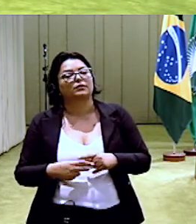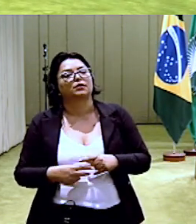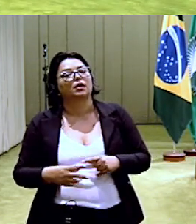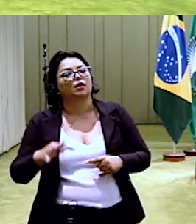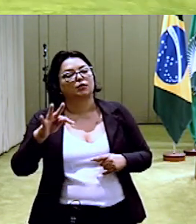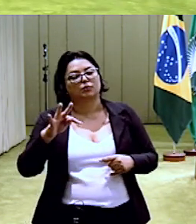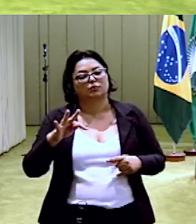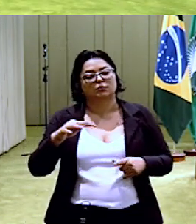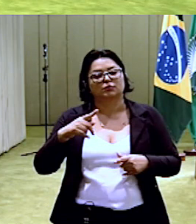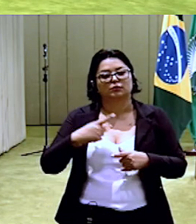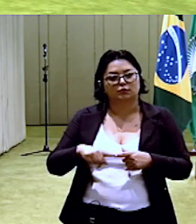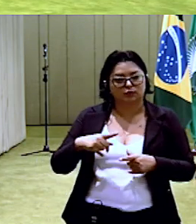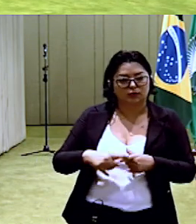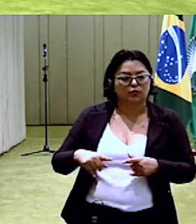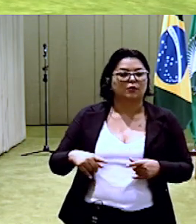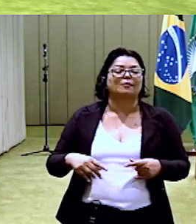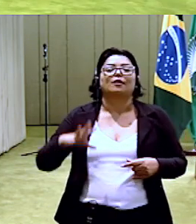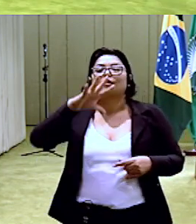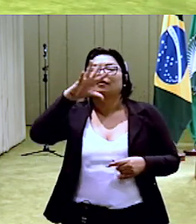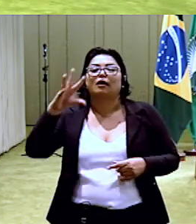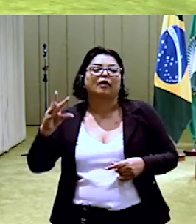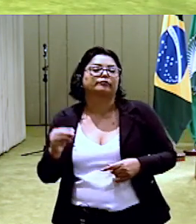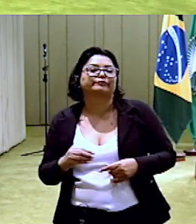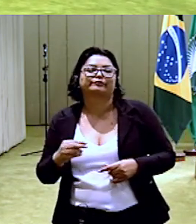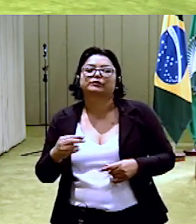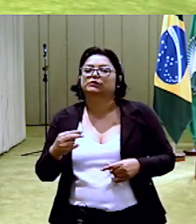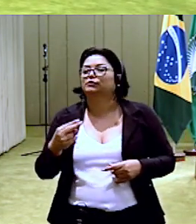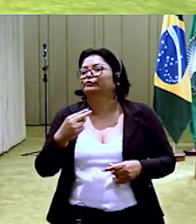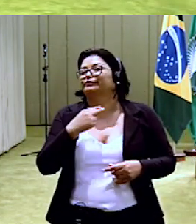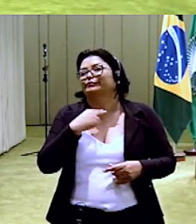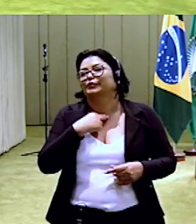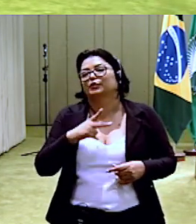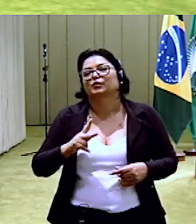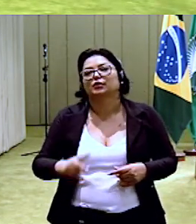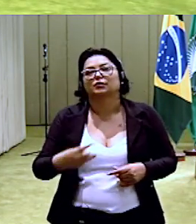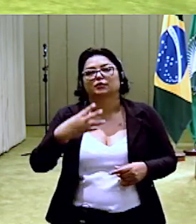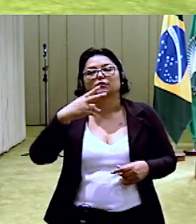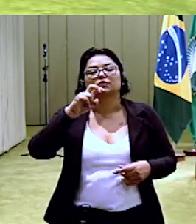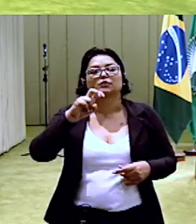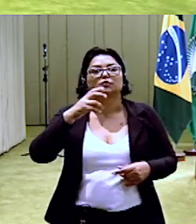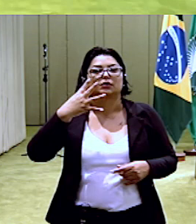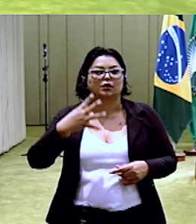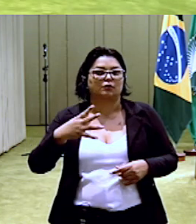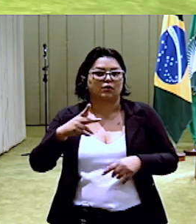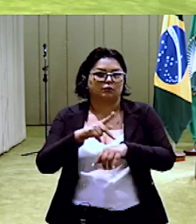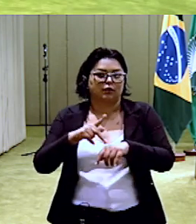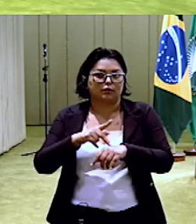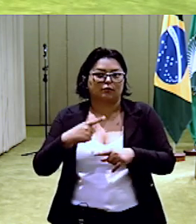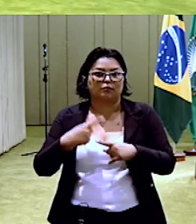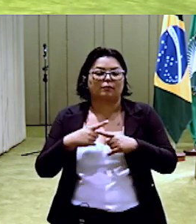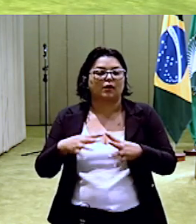mas a África não pode continuar com esse esquema de 50 e tal outros países e tais países. Não é